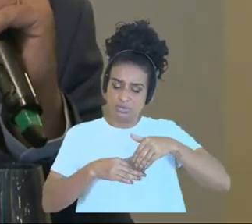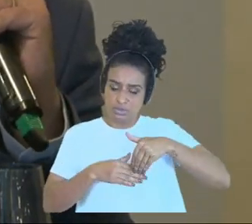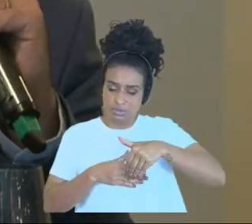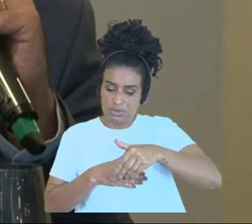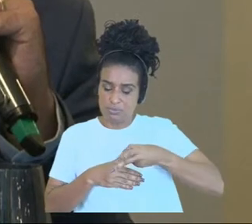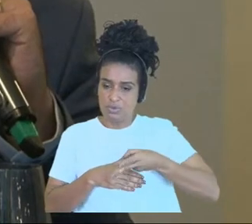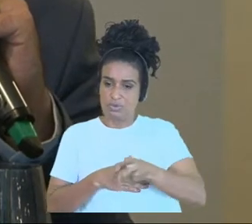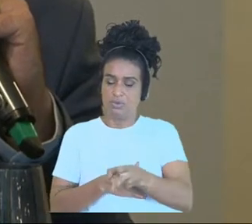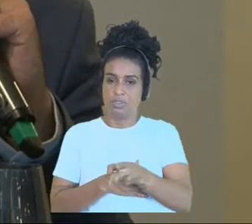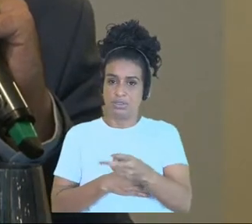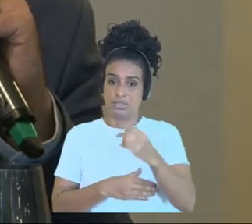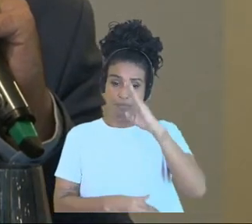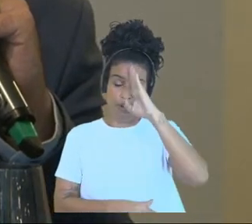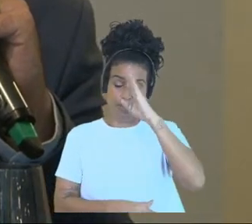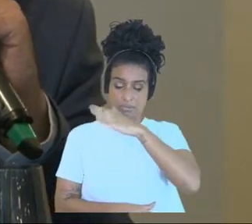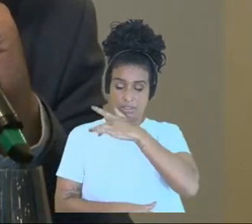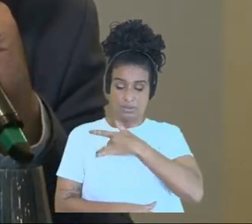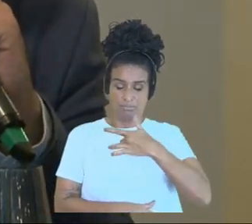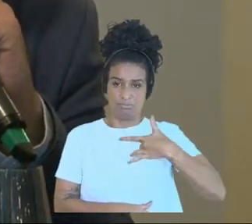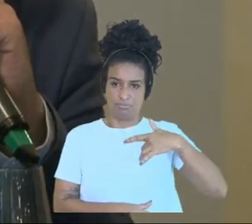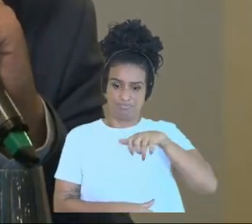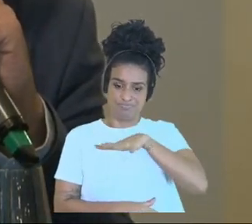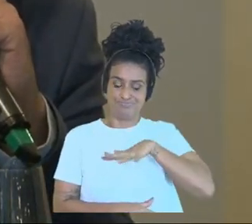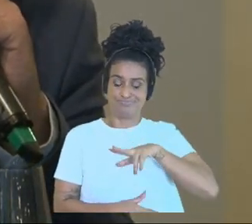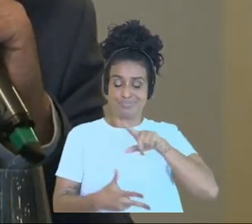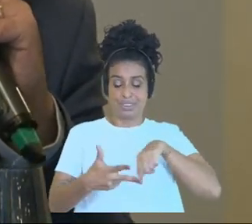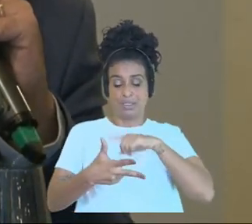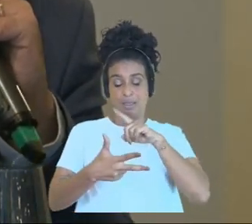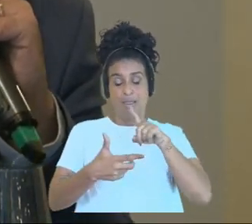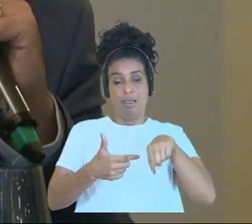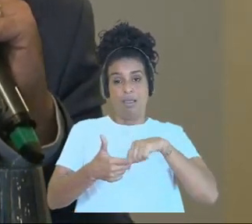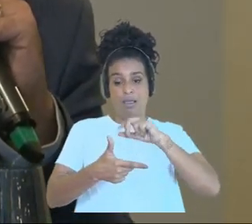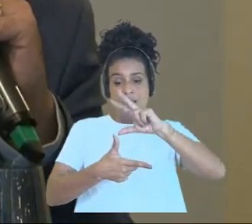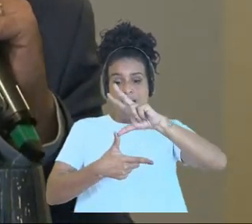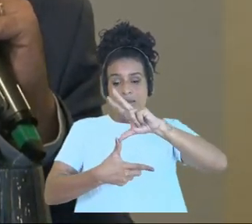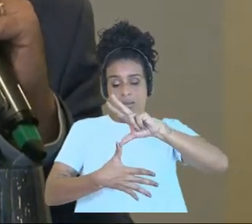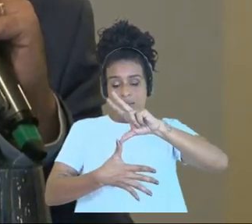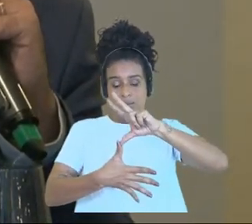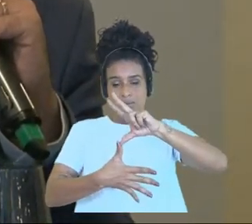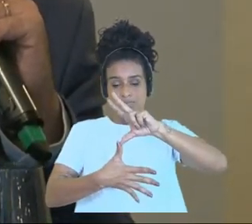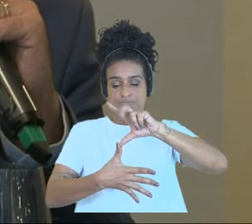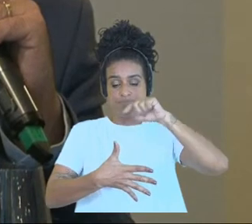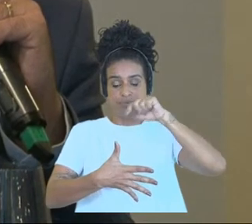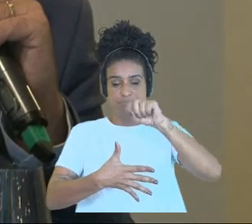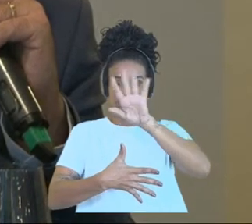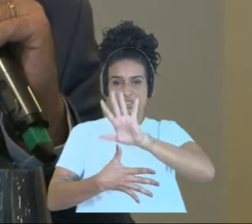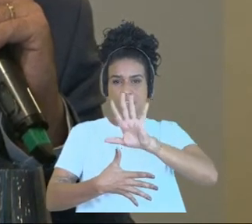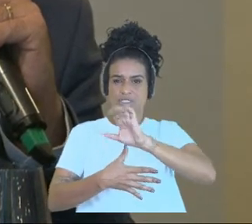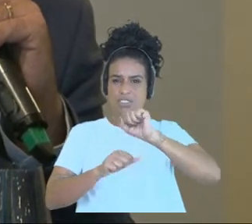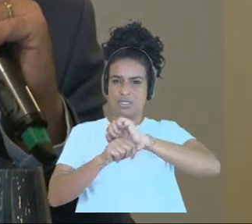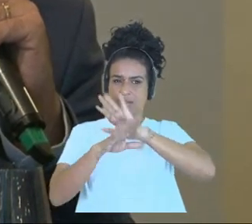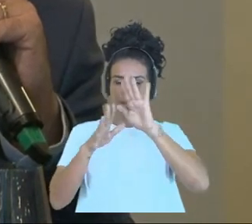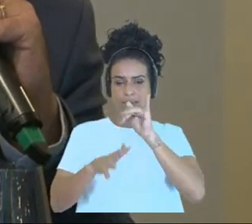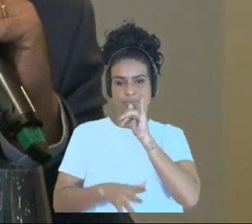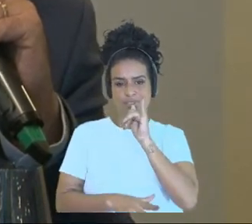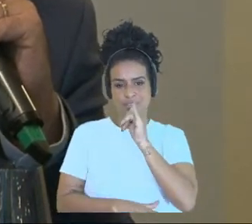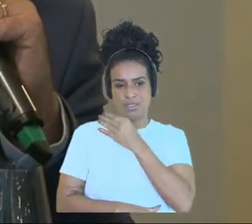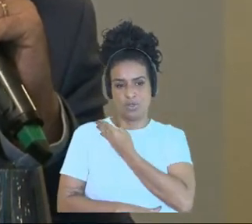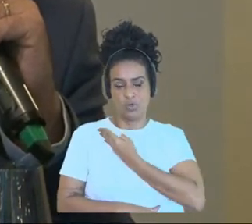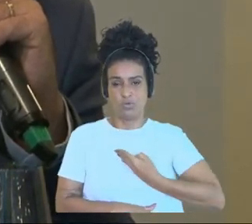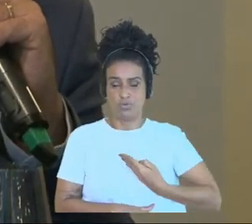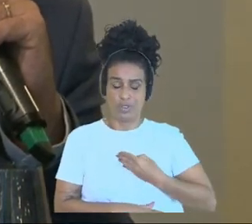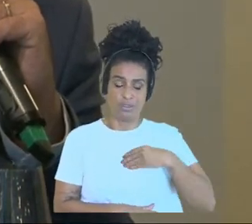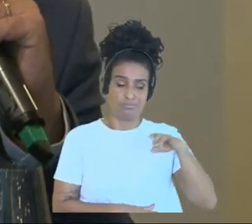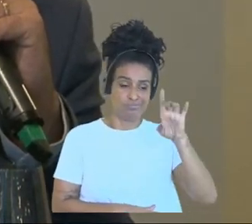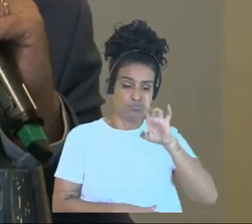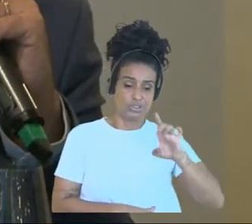saúde. Infelizmente, a América Latina ela reúne essas duas características de maneira muito clara, né? Você tem muitos governos de corte populista, de direita ou de esquerda,